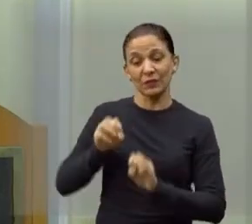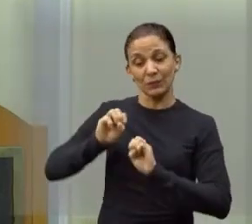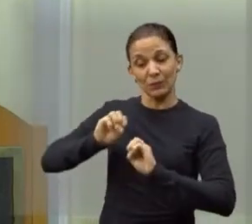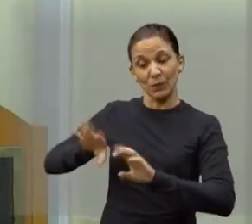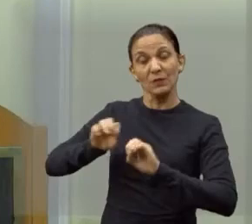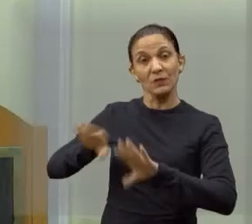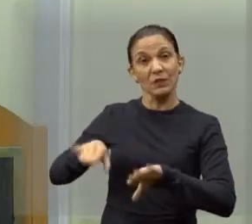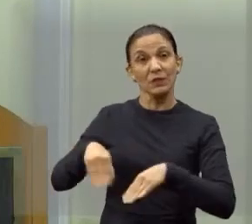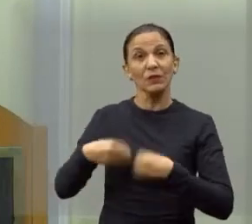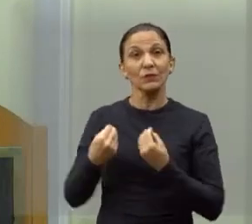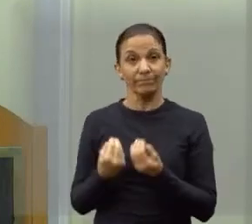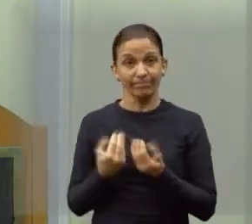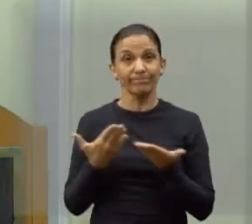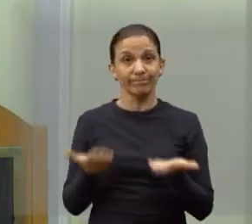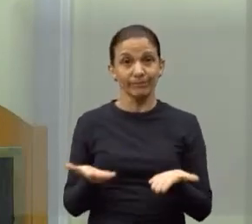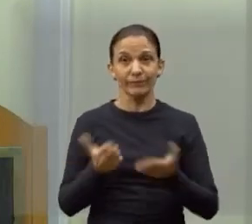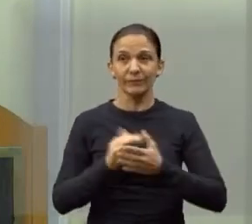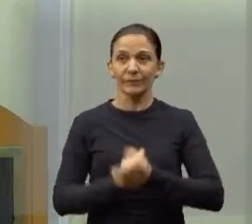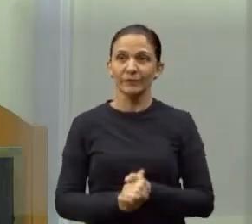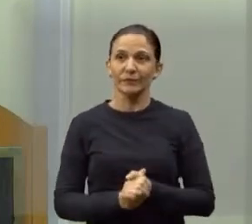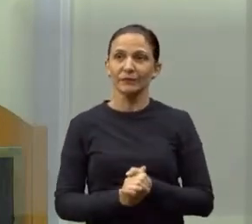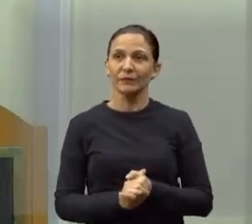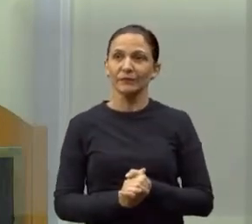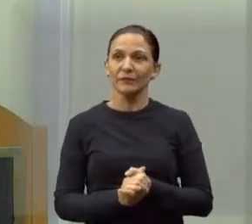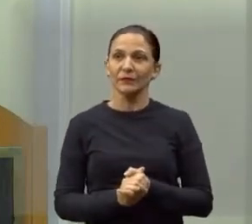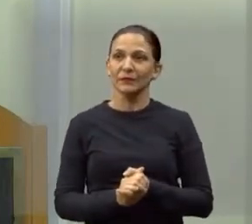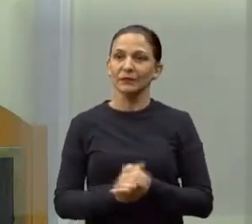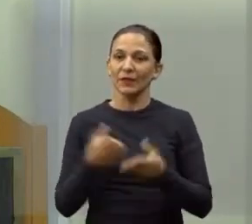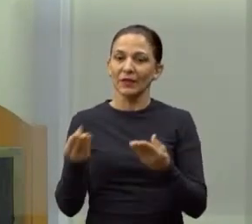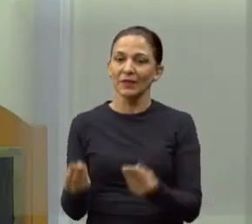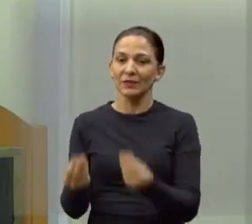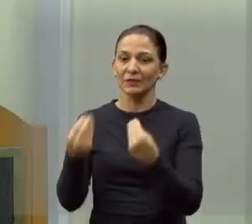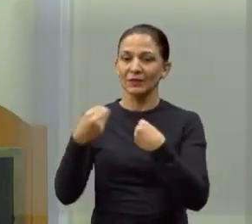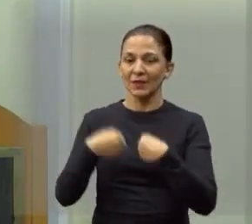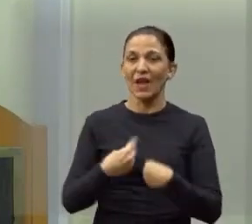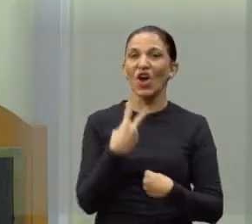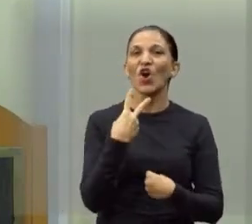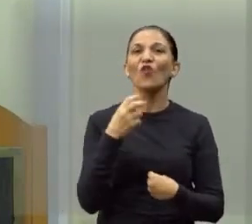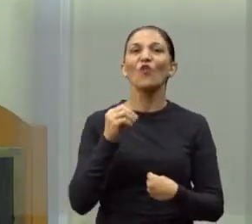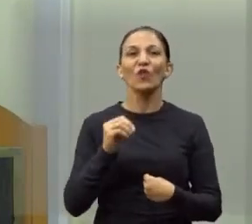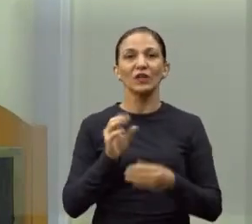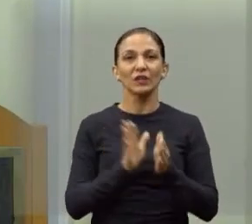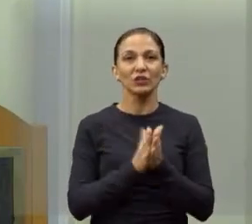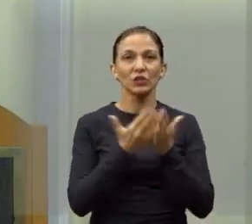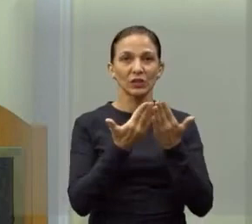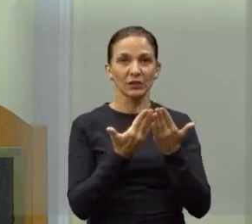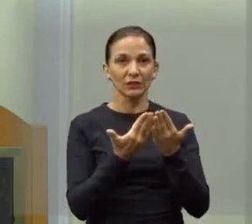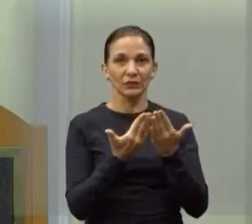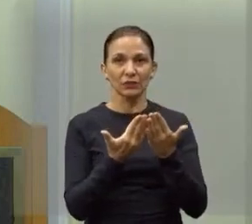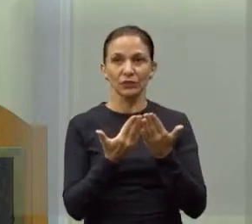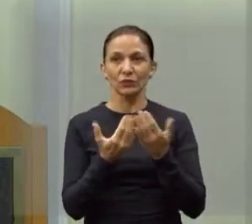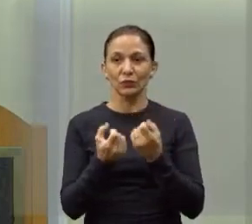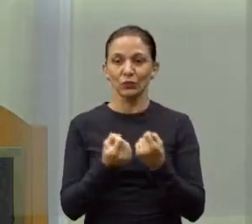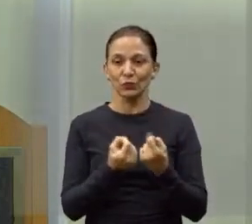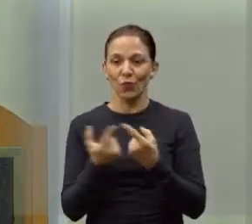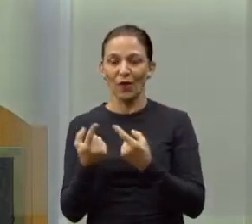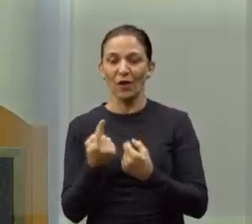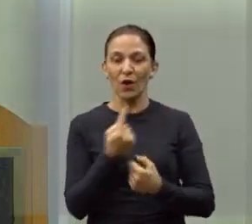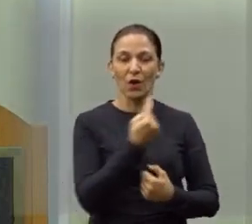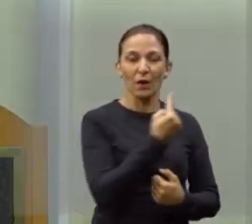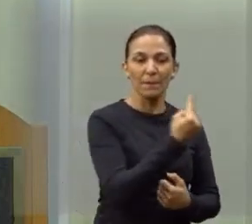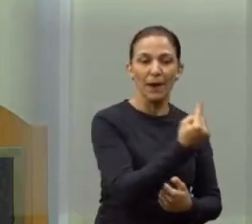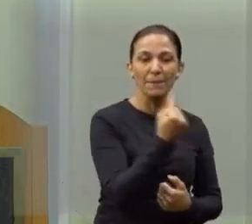educacional, e ele se dispôs a nos doar 20 livros, Filipa. 20 livros, que vai um para